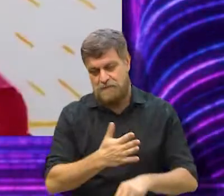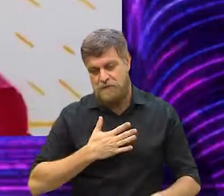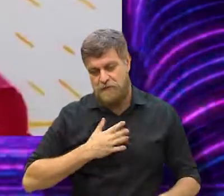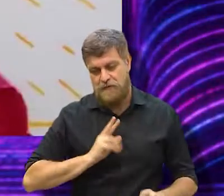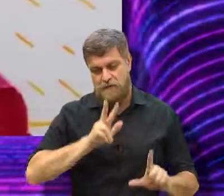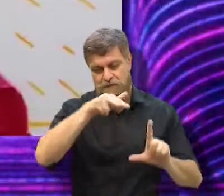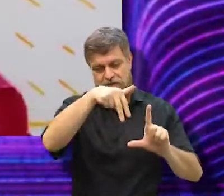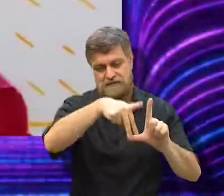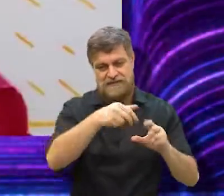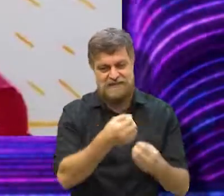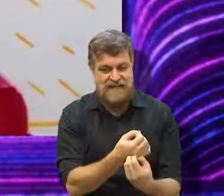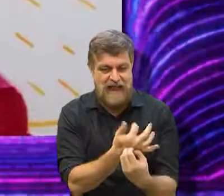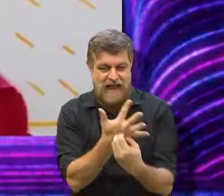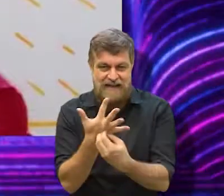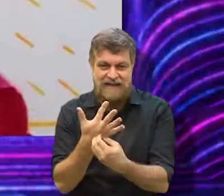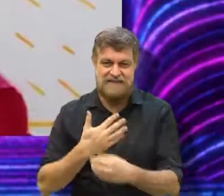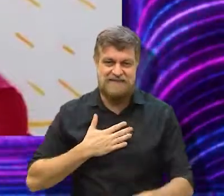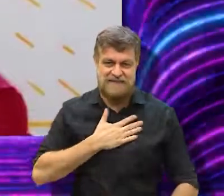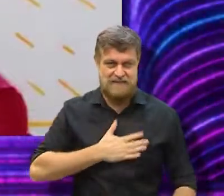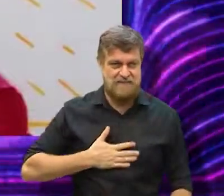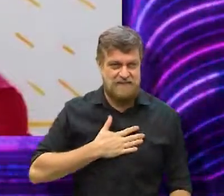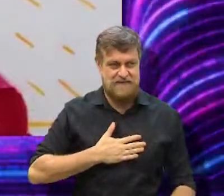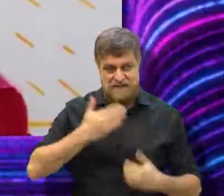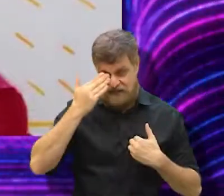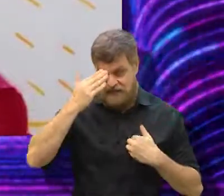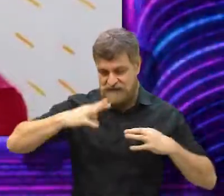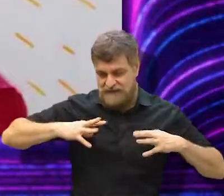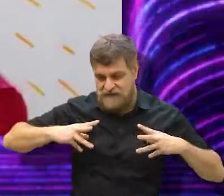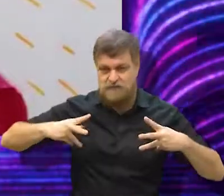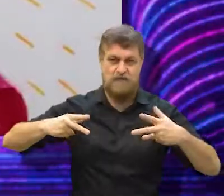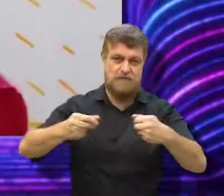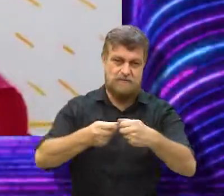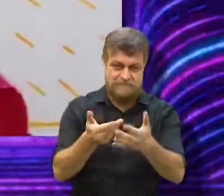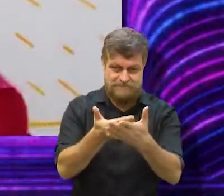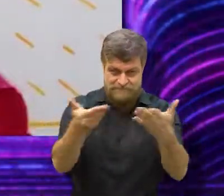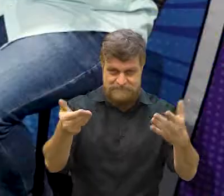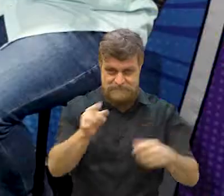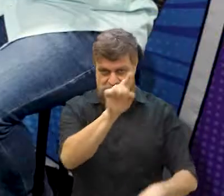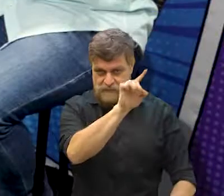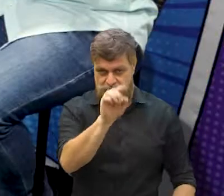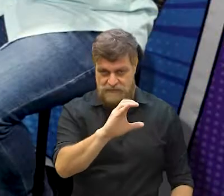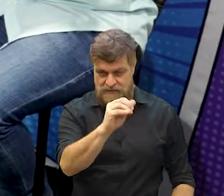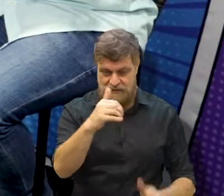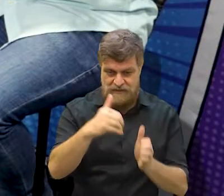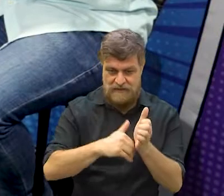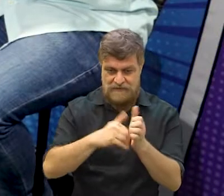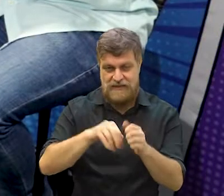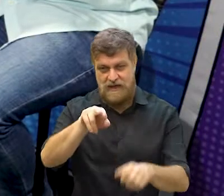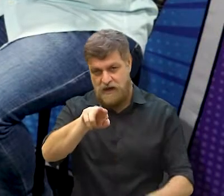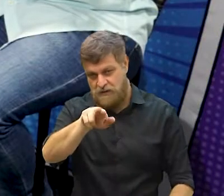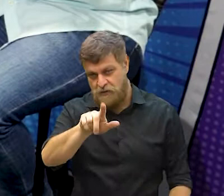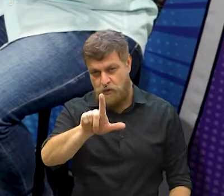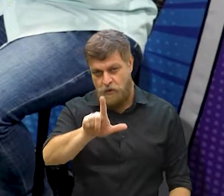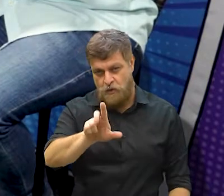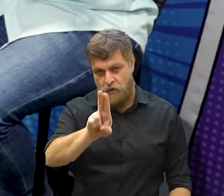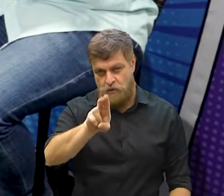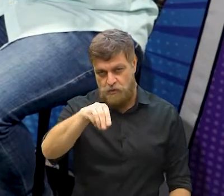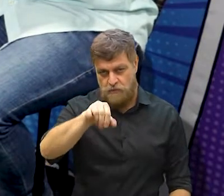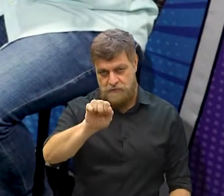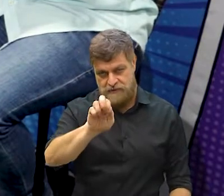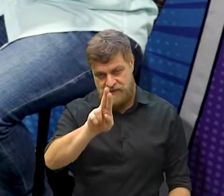falar do Zeca, falar de arte em geral é um prazer. Agradeço a todo mundo. E é isso, gente. Zeca e o Mistério dos Irmãos